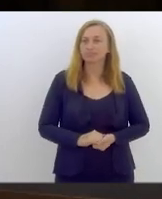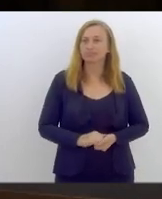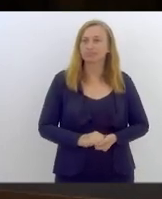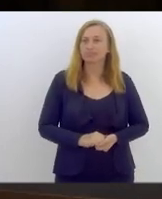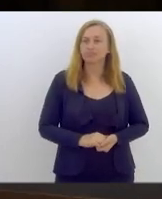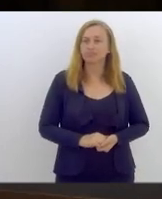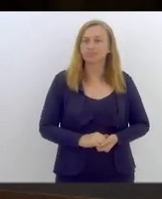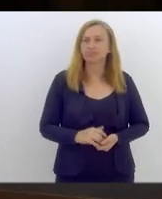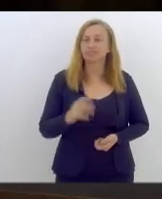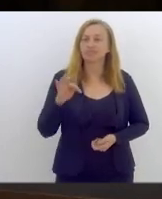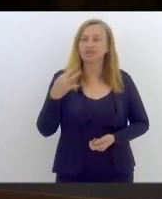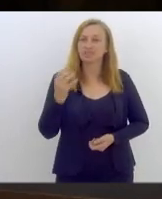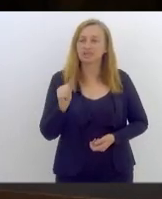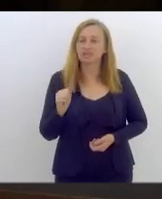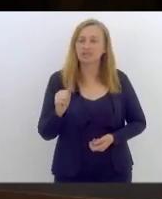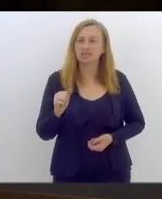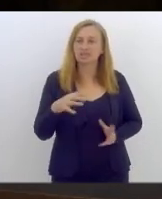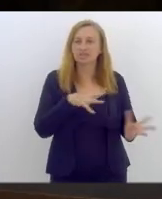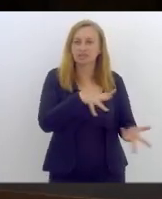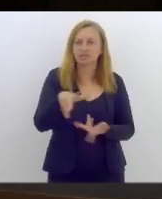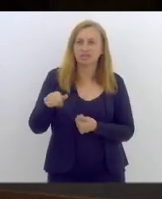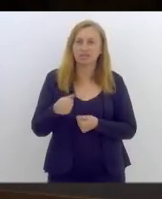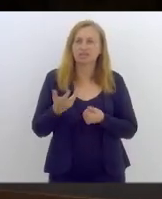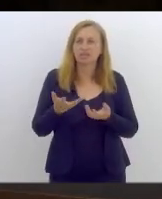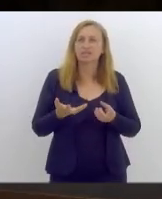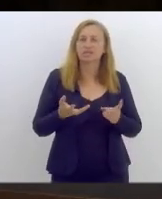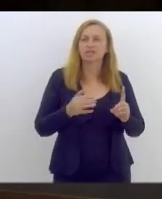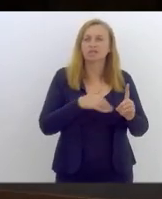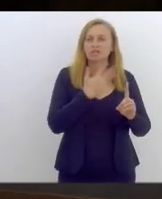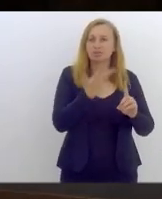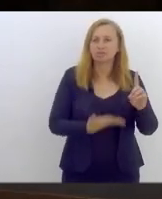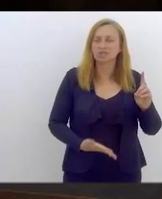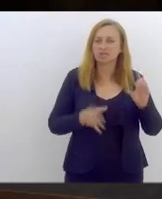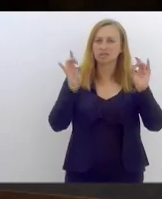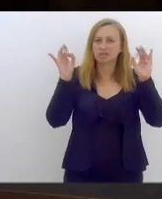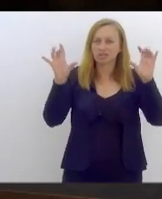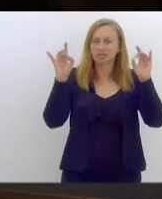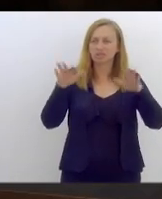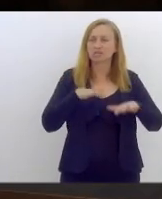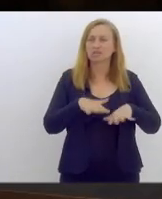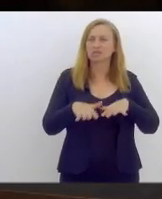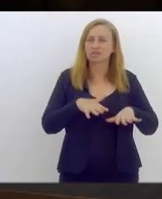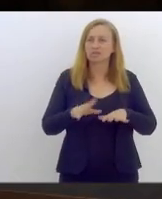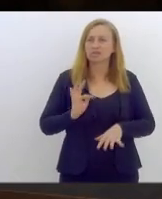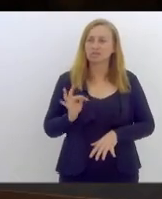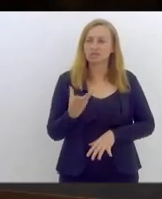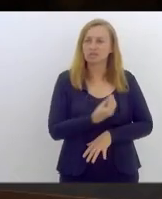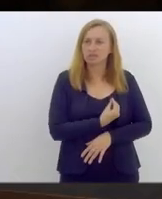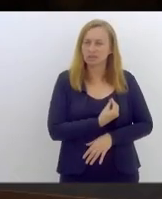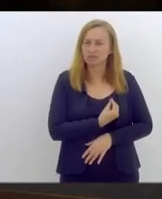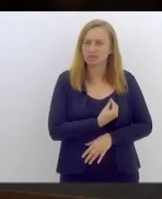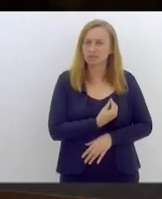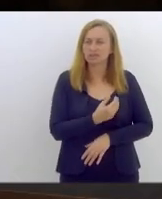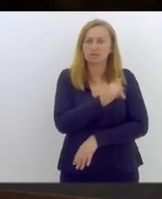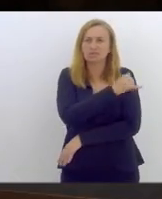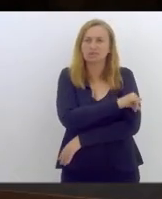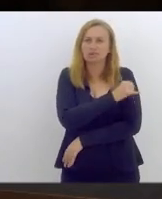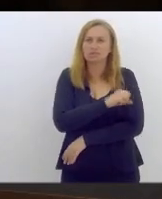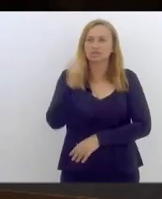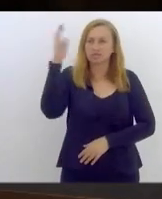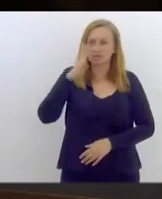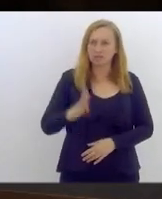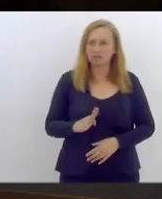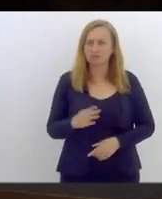nós da Anistia Internacional queremos homenagear também de forma especial o movimento de trans e travestis do Rio de Janeiro e do